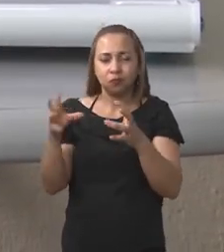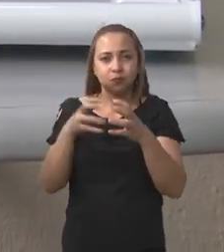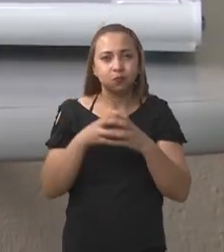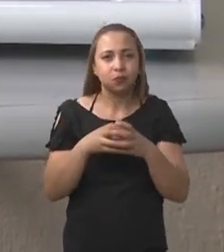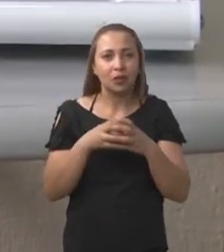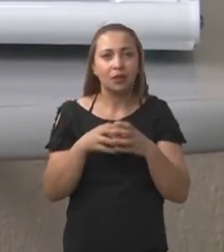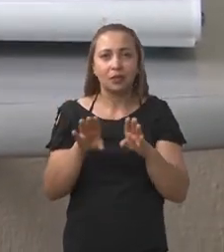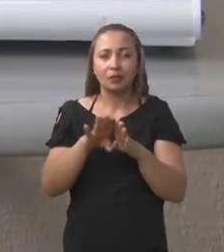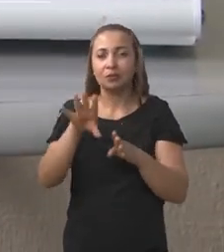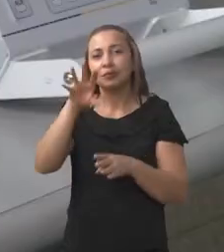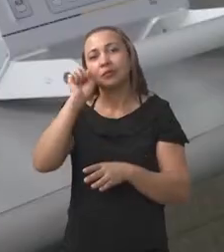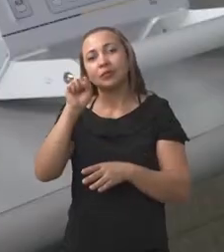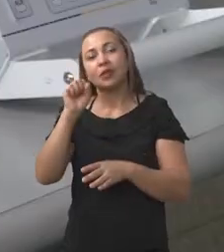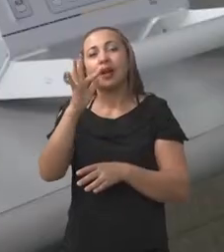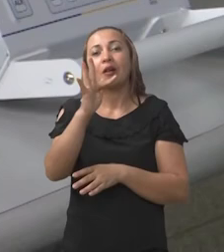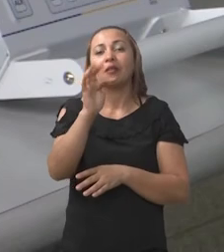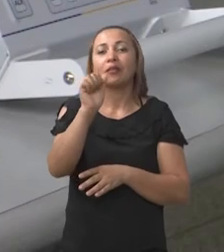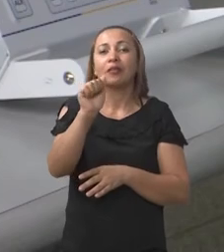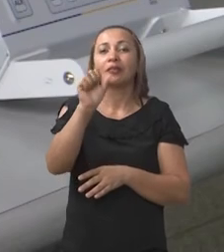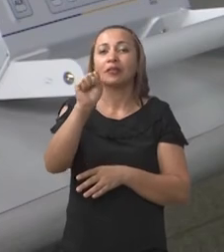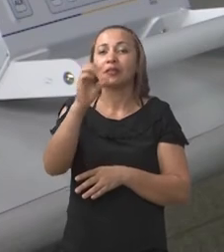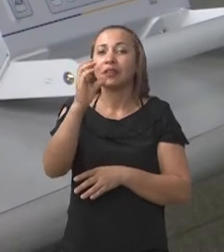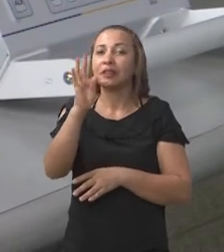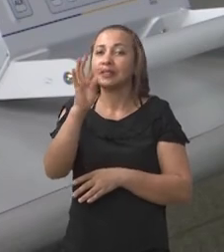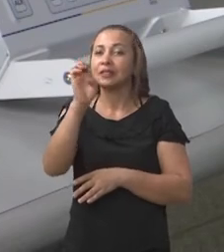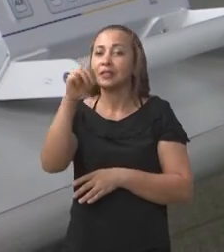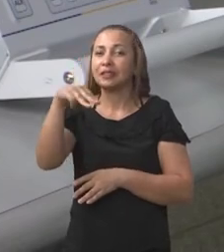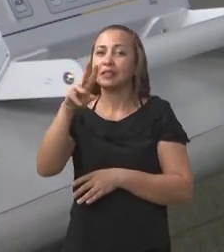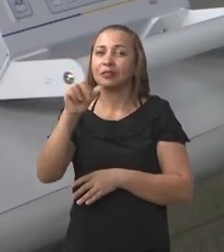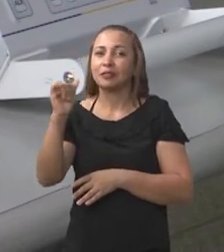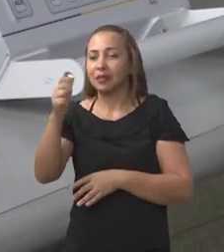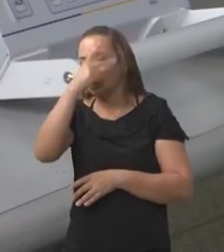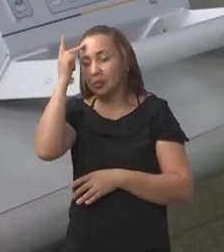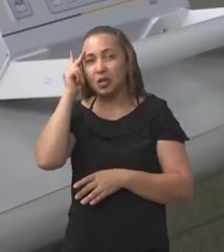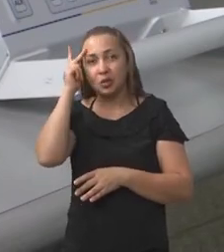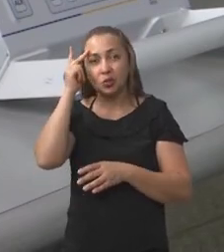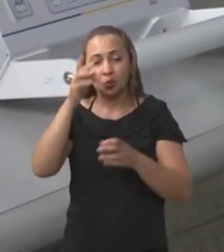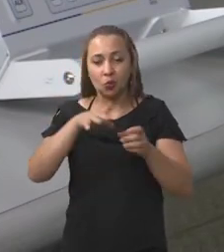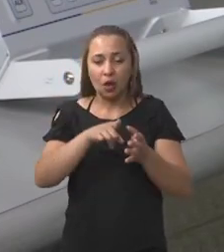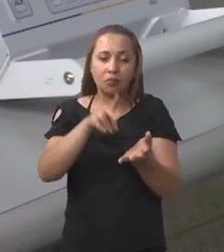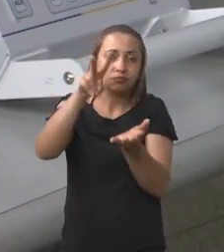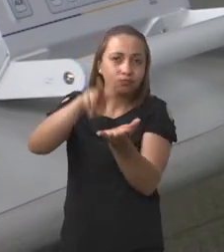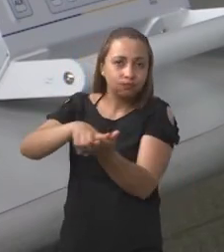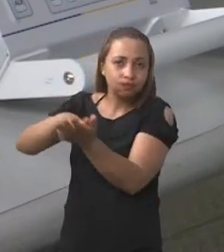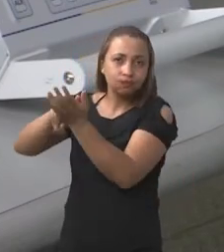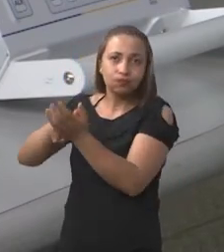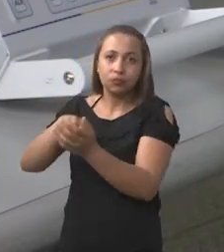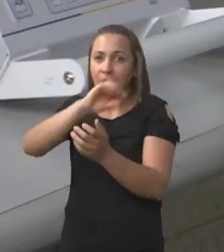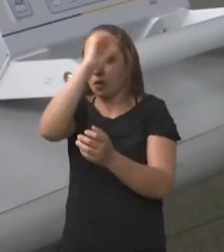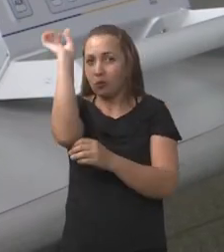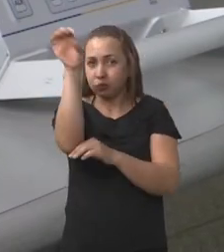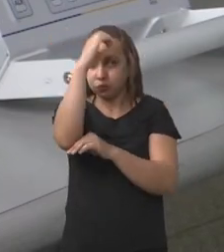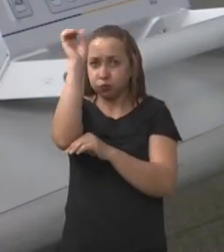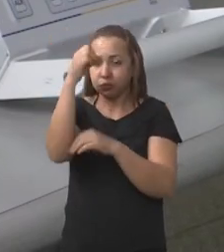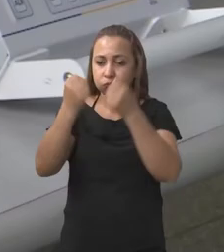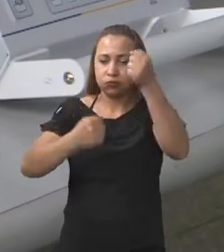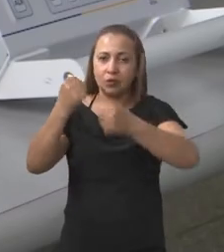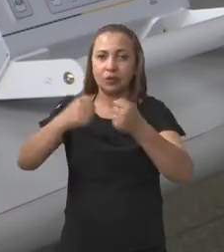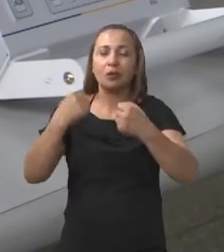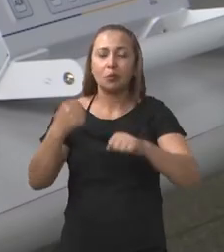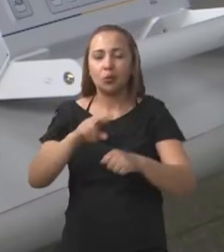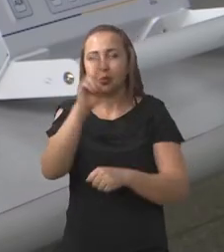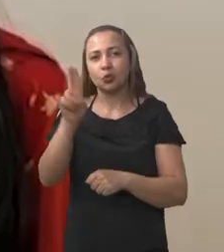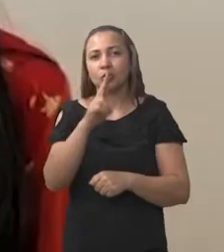ao oxigênio, o Fastenvita possibilita que pacientes transportados em ambulâncias façam a utilização